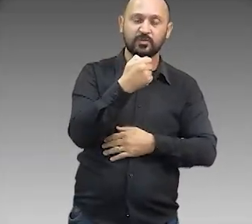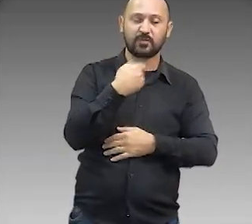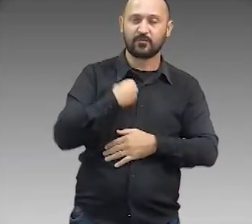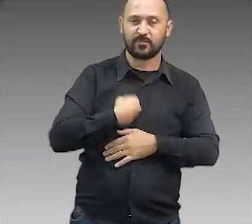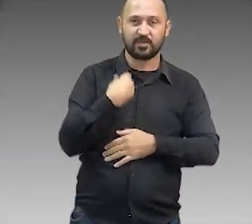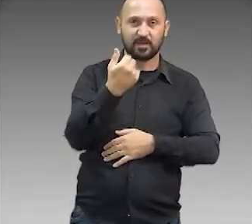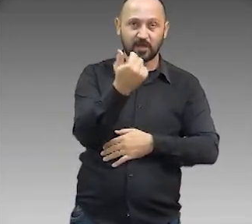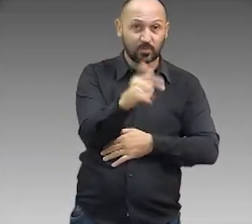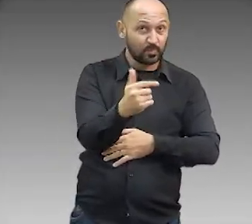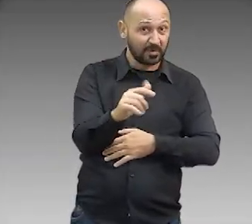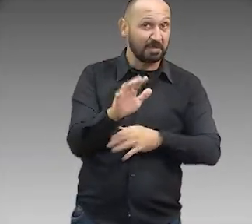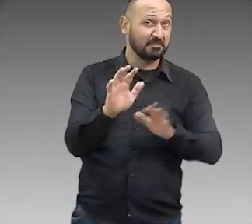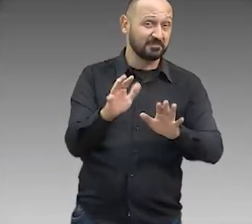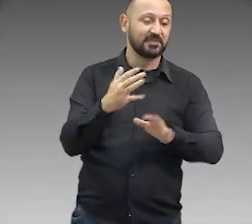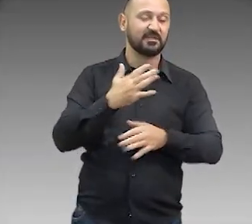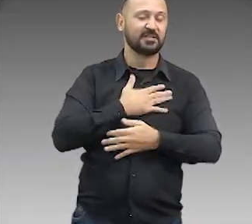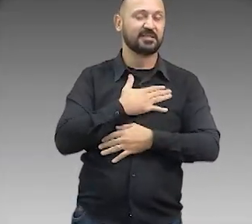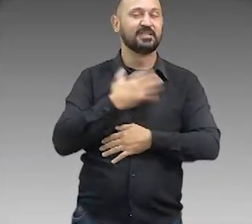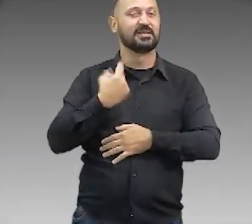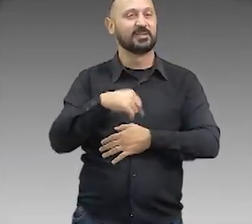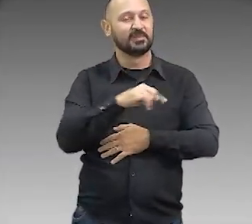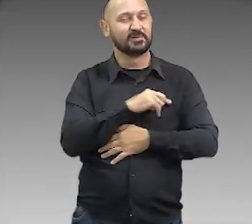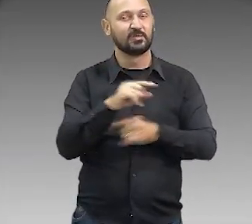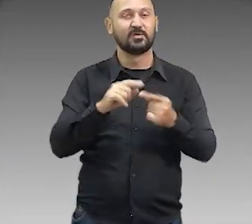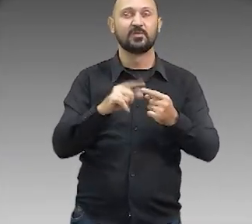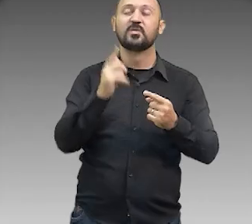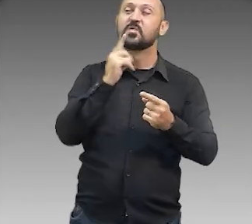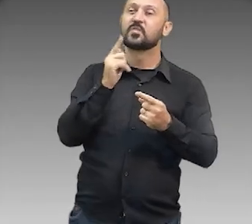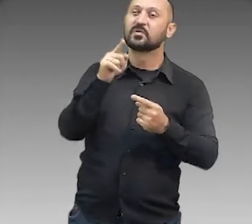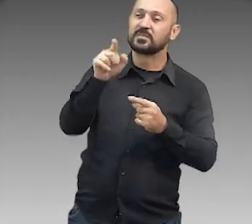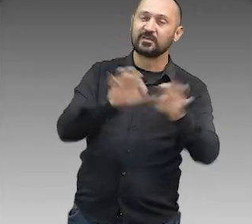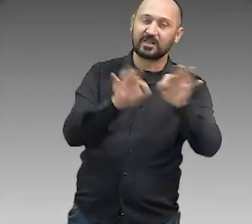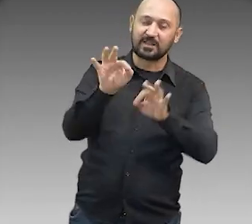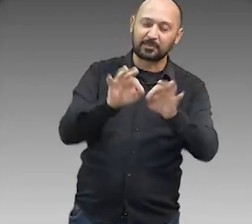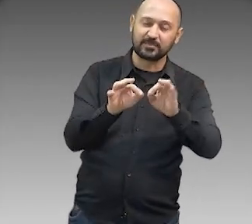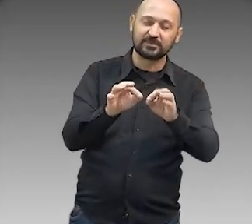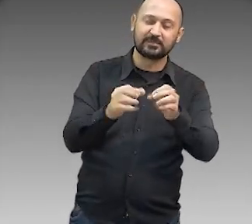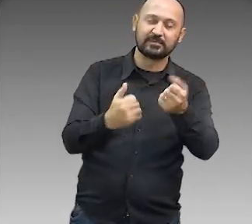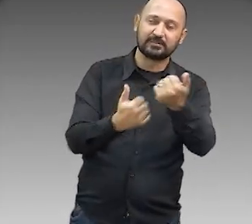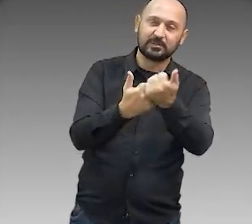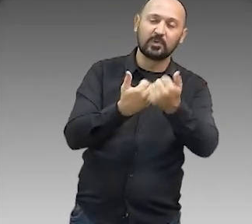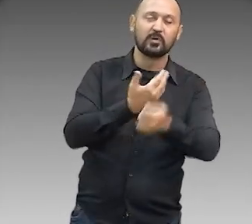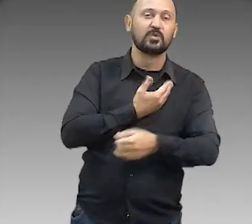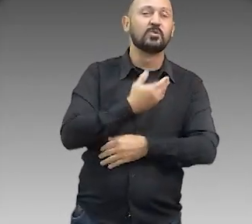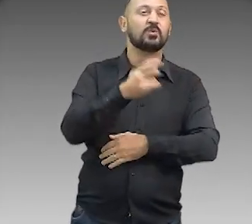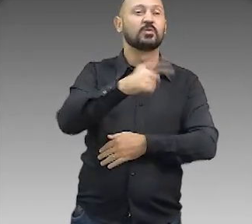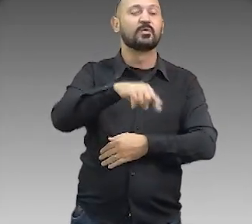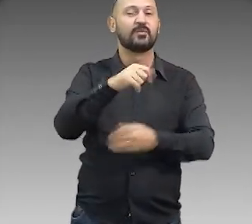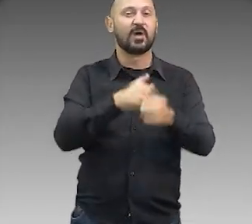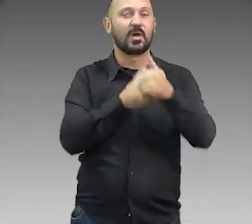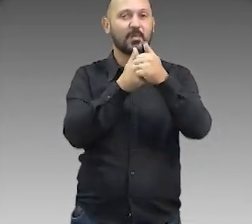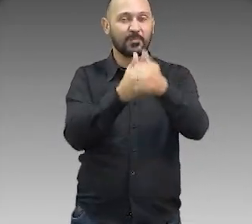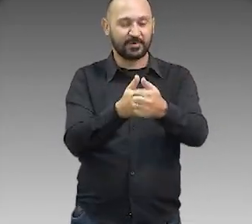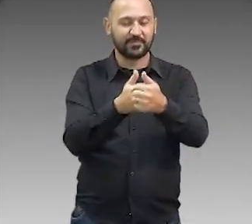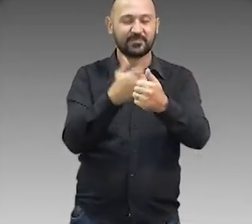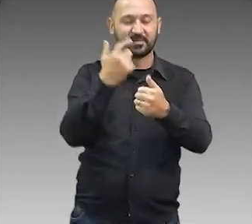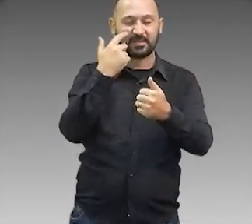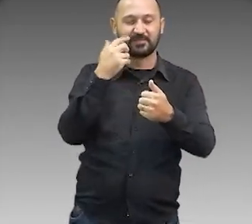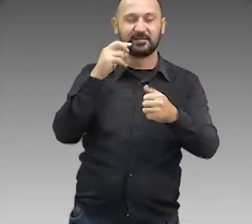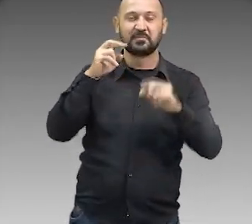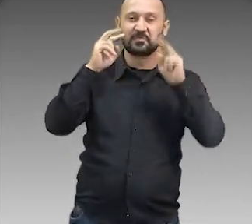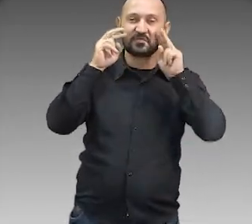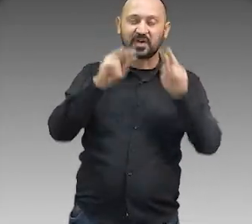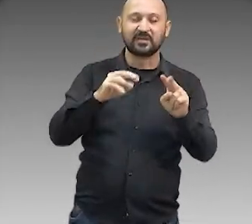nossa produção, os colegas que vão acompanhar aqui o nosso programa, provavelmente vão concordar comigo no que eu estou falando, que jornalista